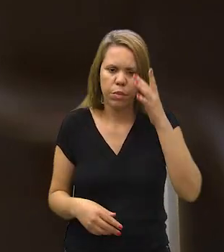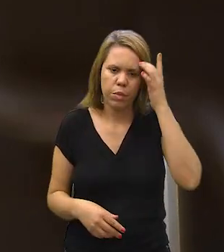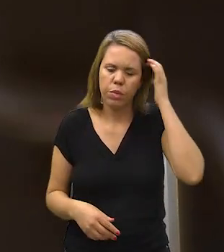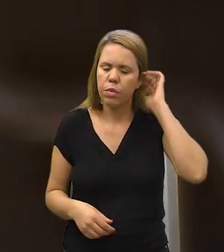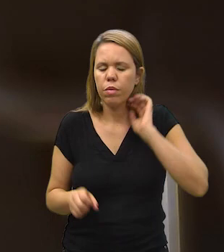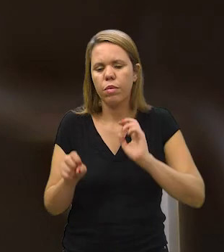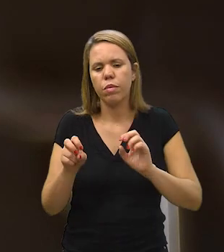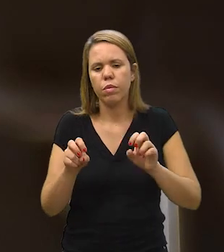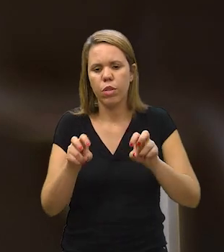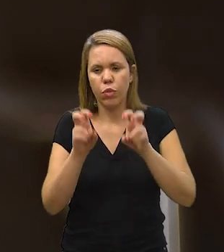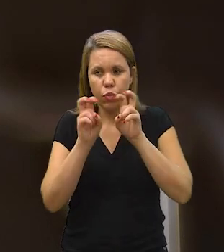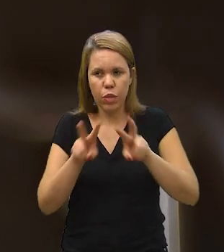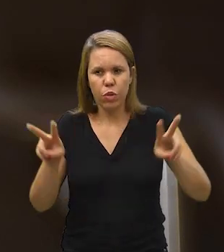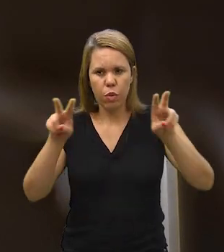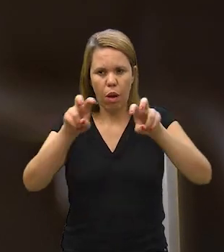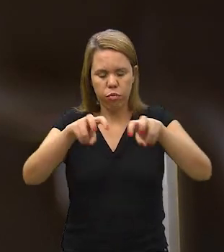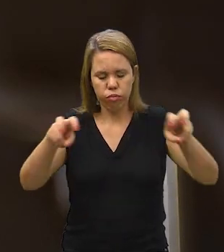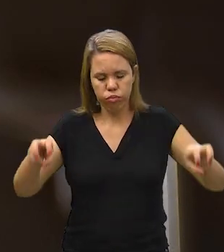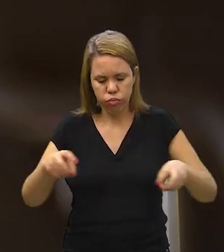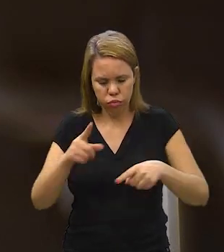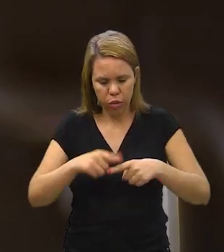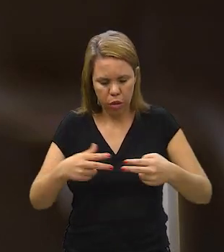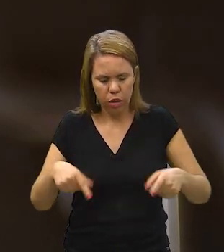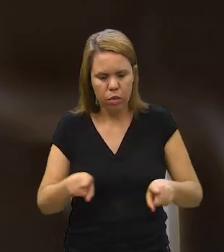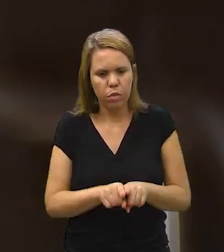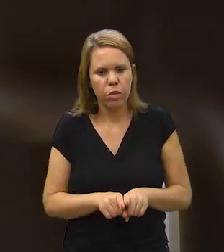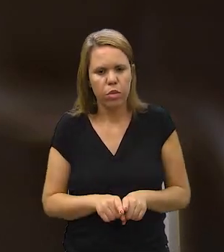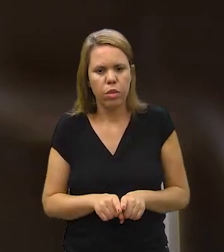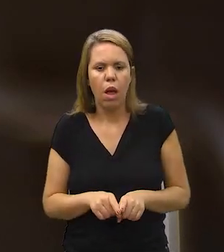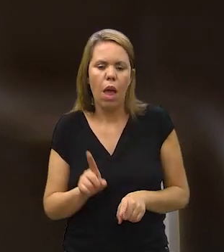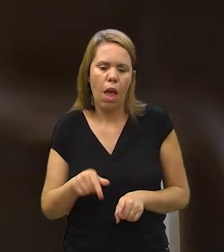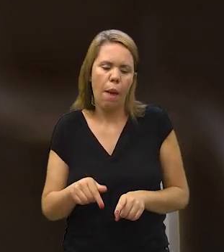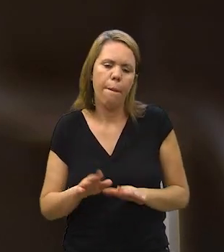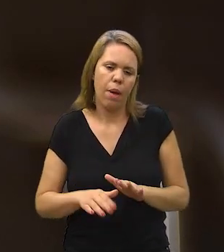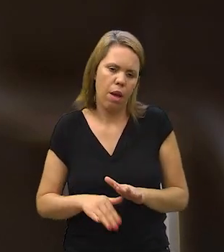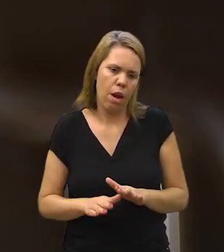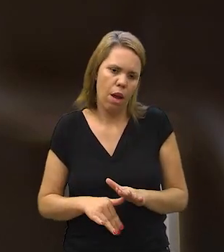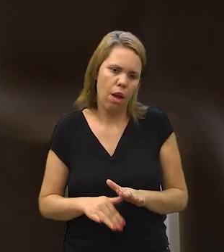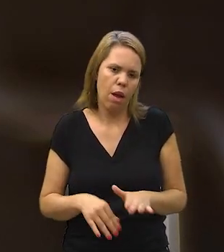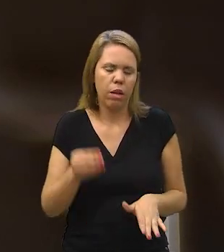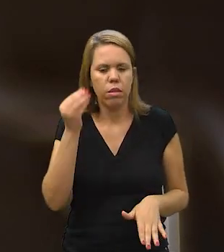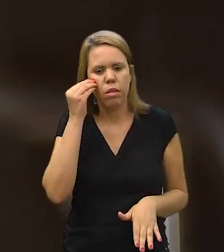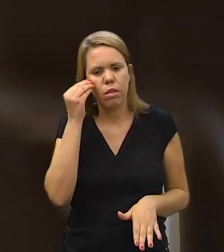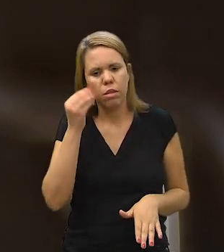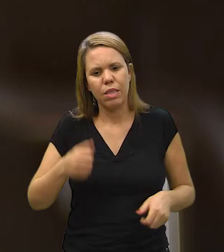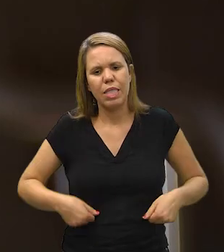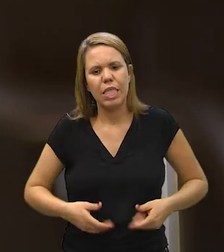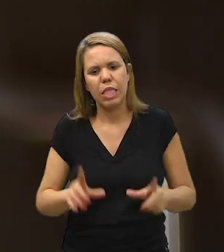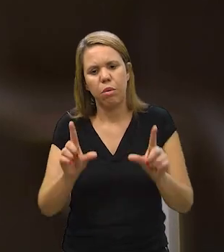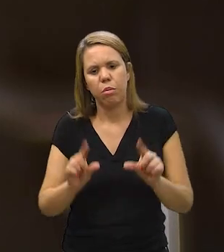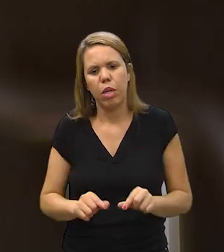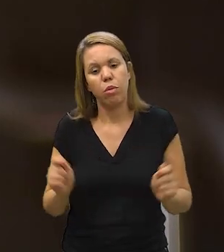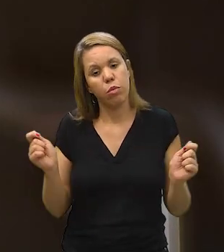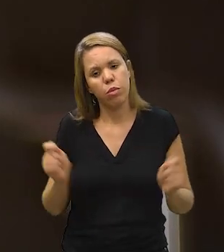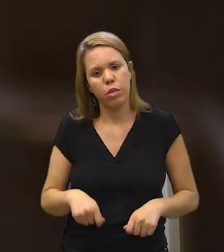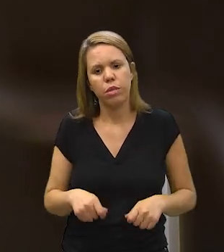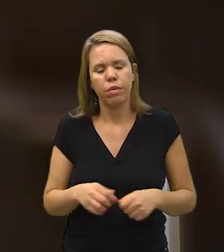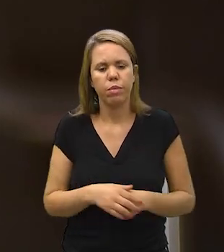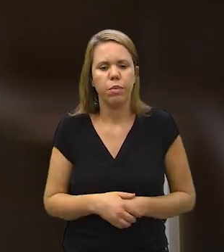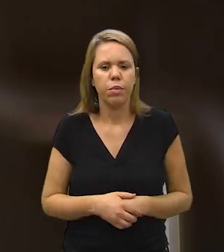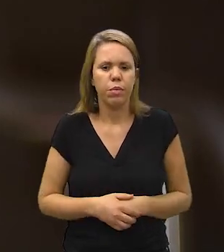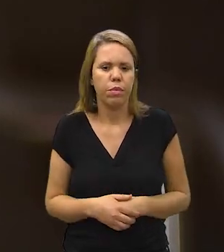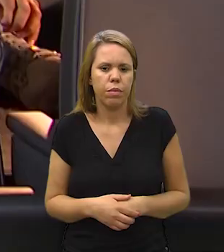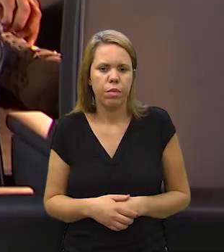materiais, cenários. Então foi assim, foi bem interessante. É um curta barato, né? A gente tentou gastar o menos dinheiro